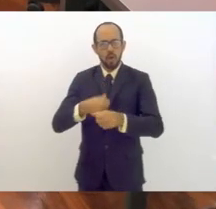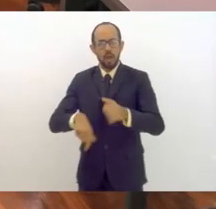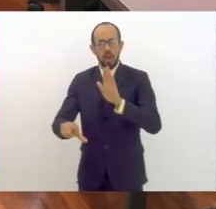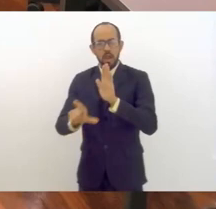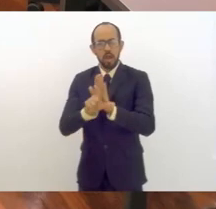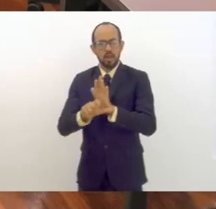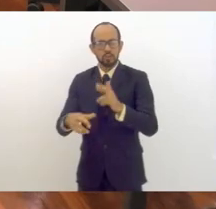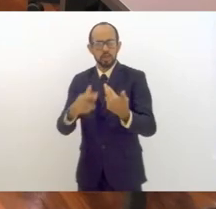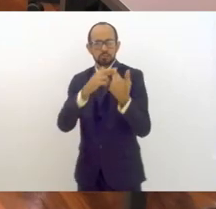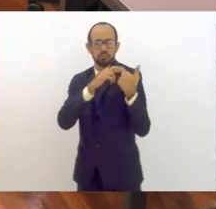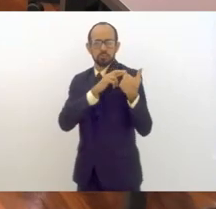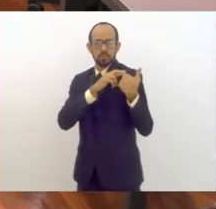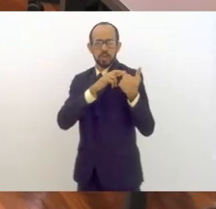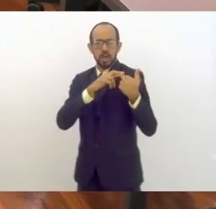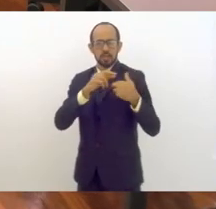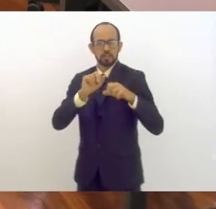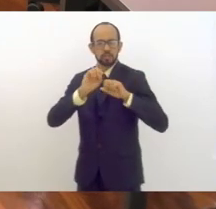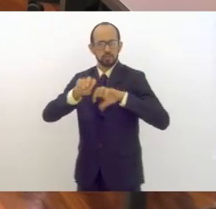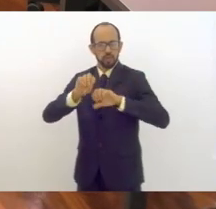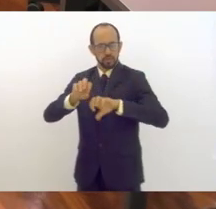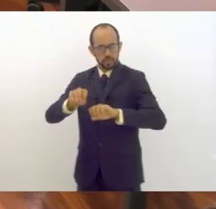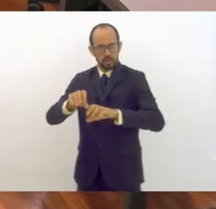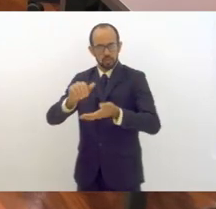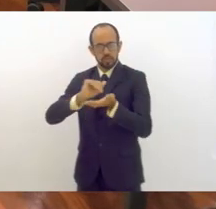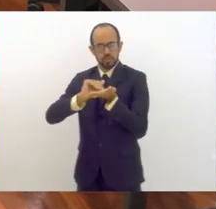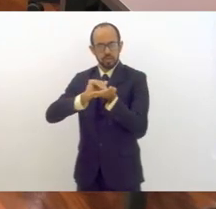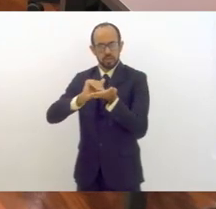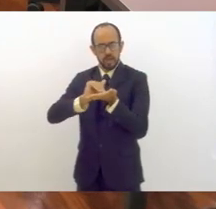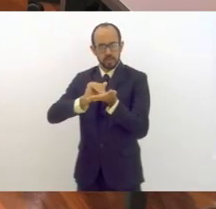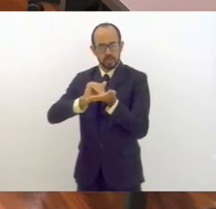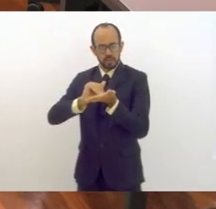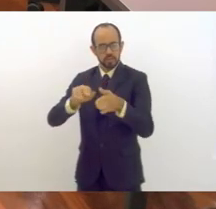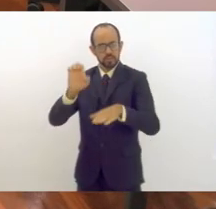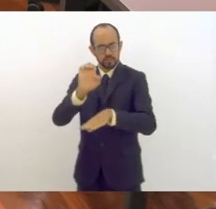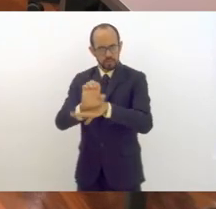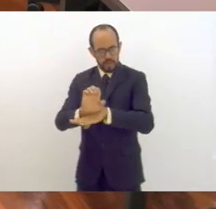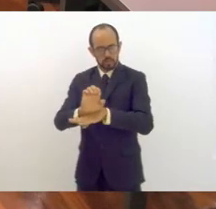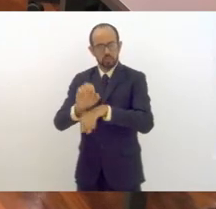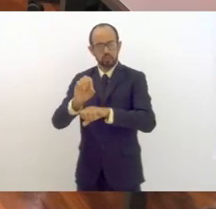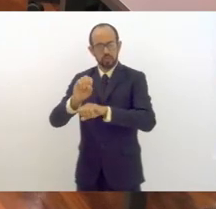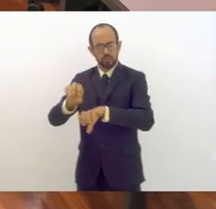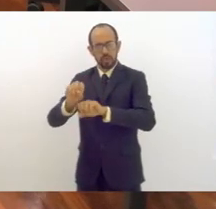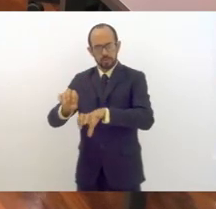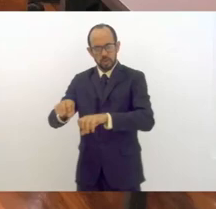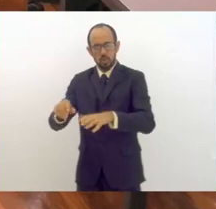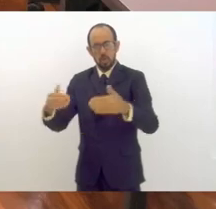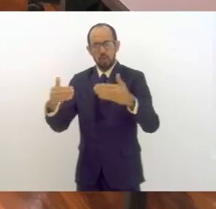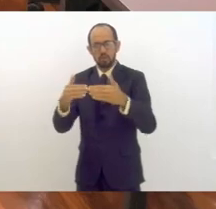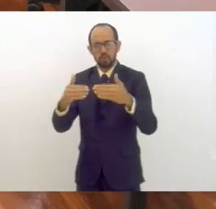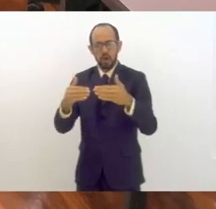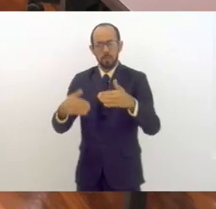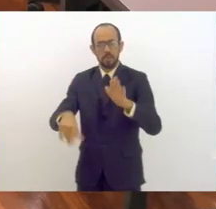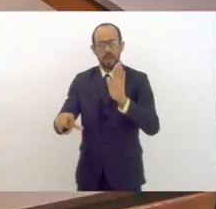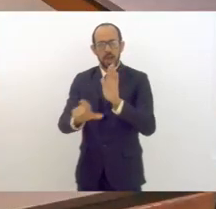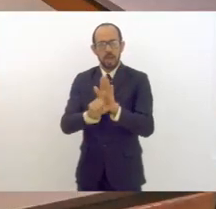Responsabilidade Educacional da Secretaria de Estado de Educação, de acordo com a Lei número 5451